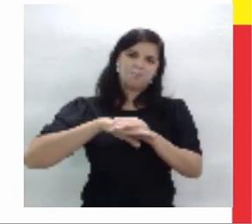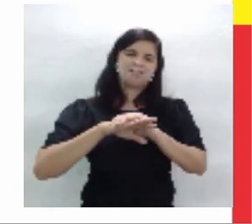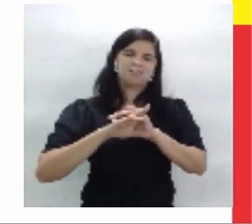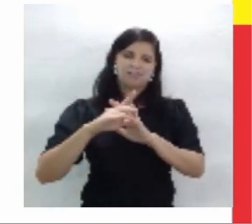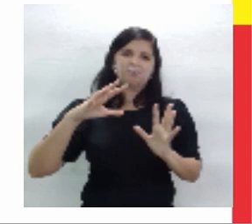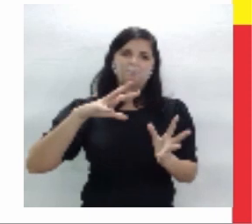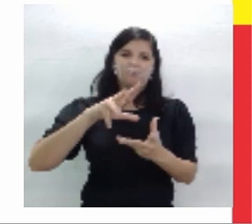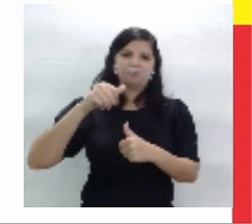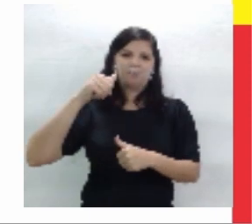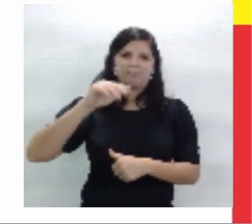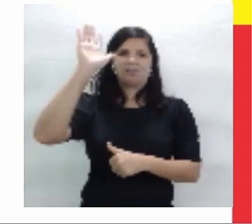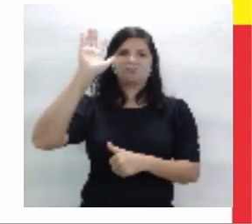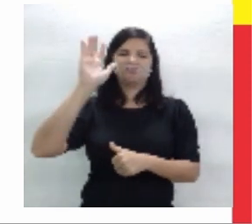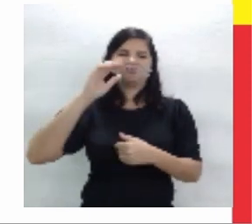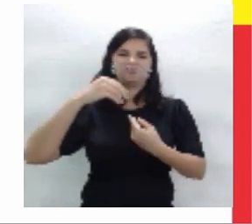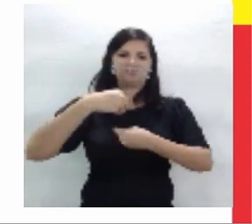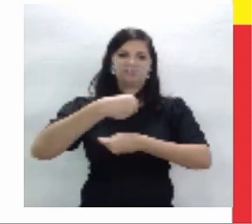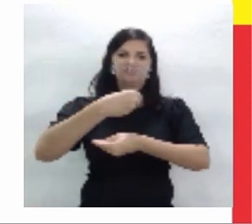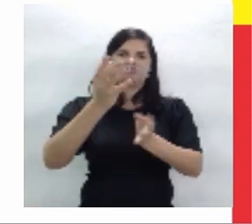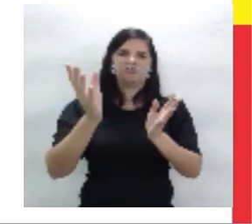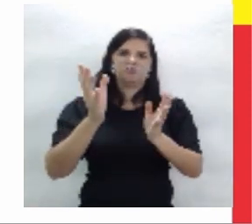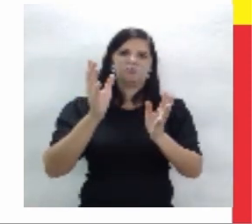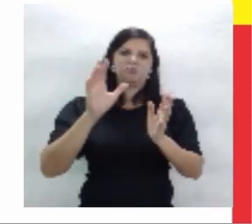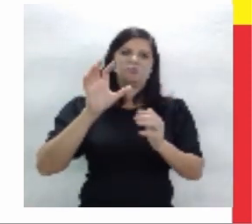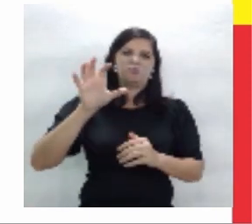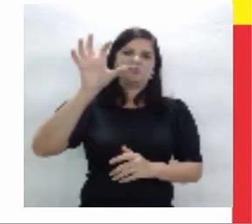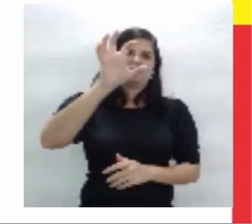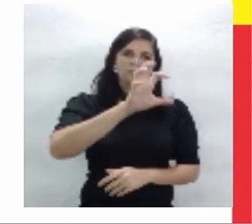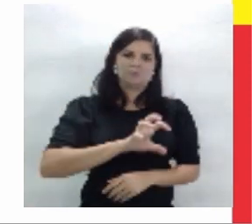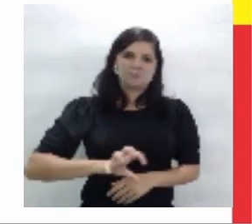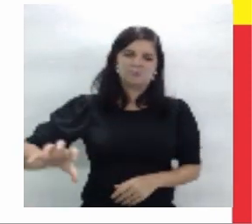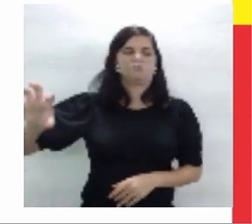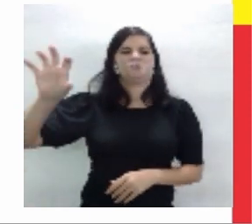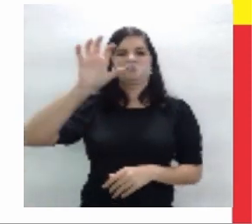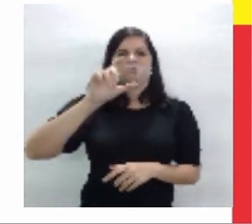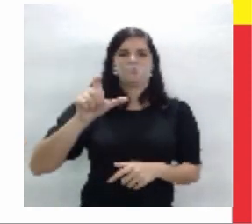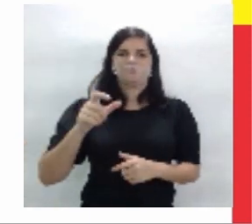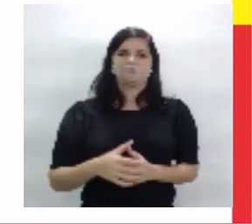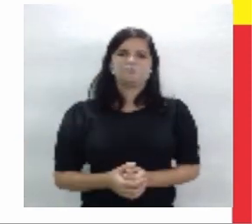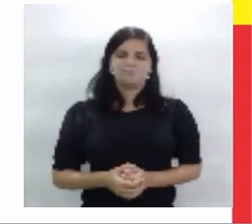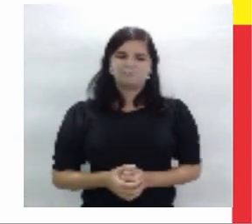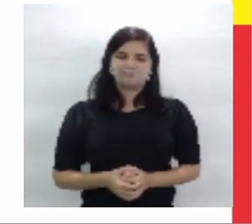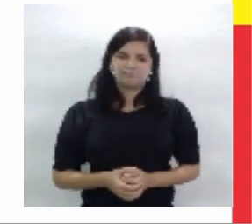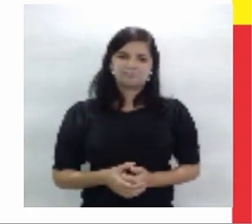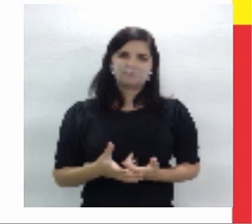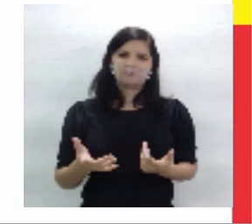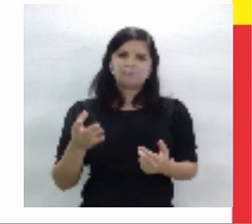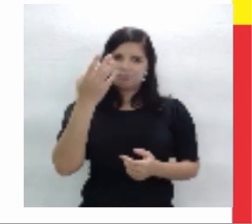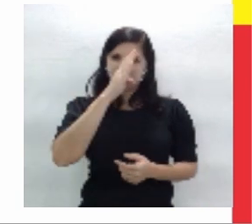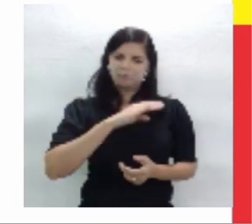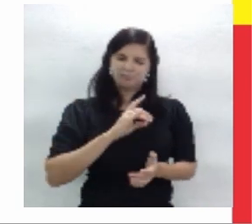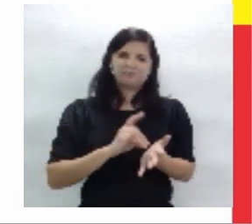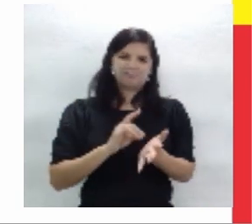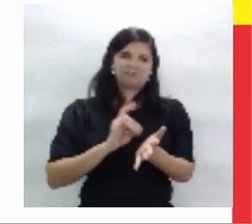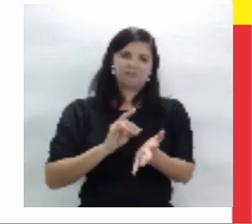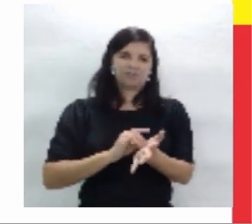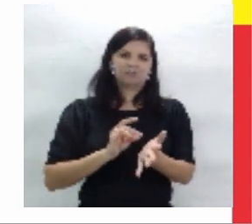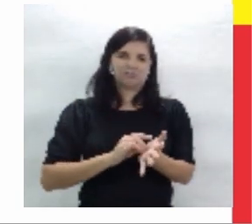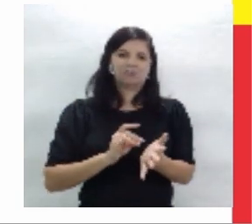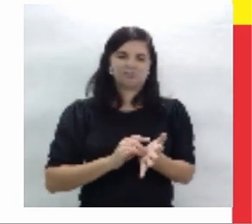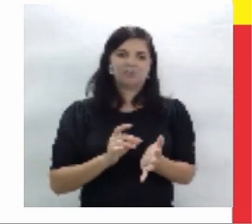mundo, distribuída em todo o seu território. Tá? Então, a gente observa que o Brasil ele realmente